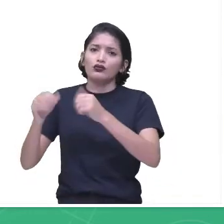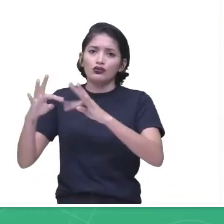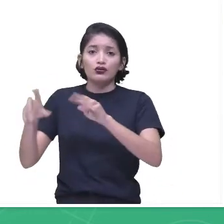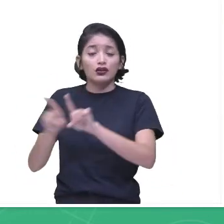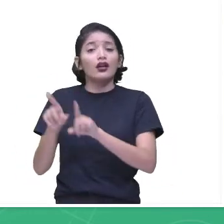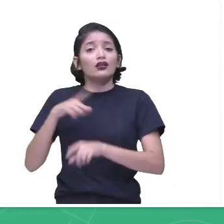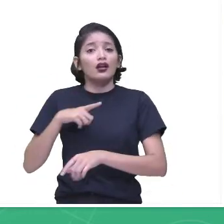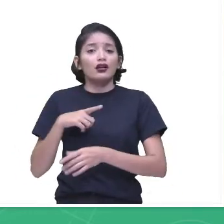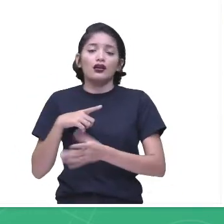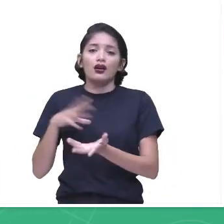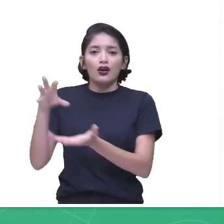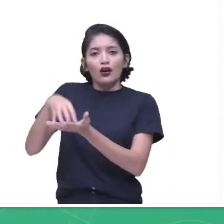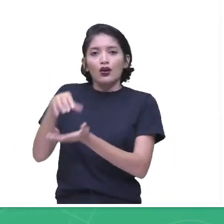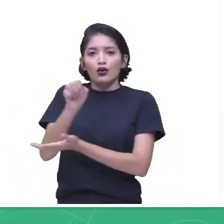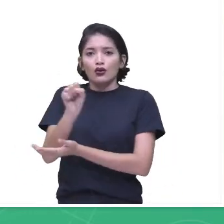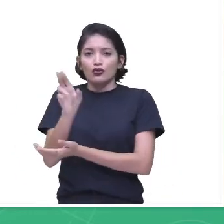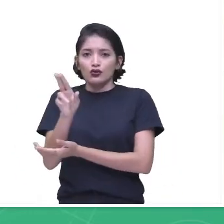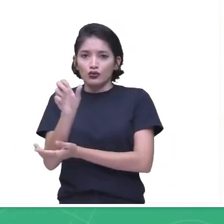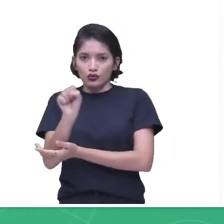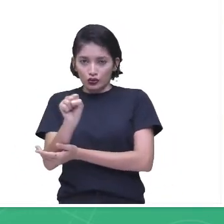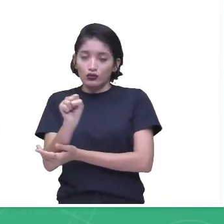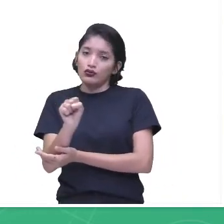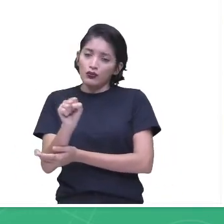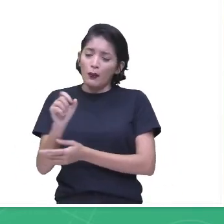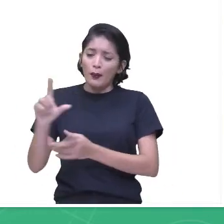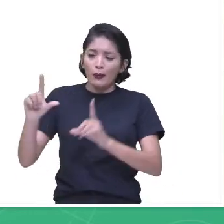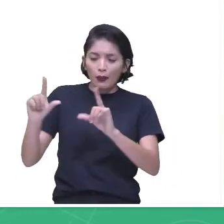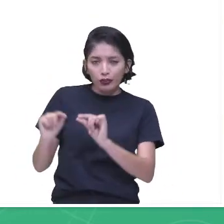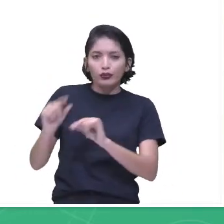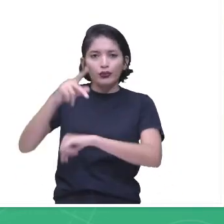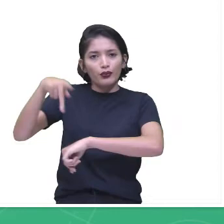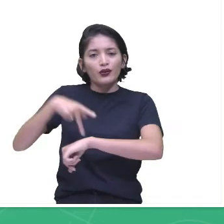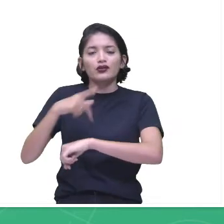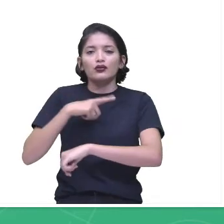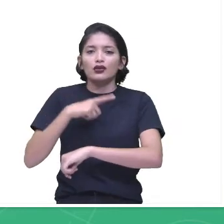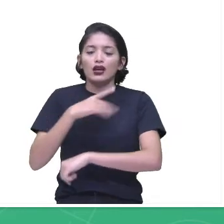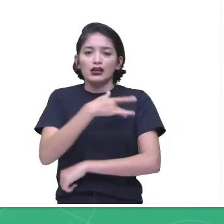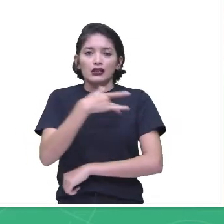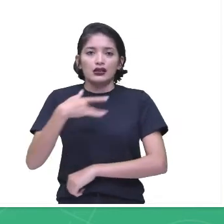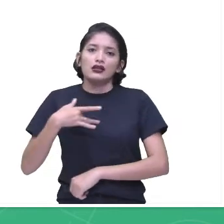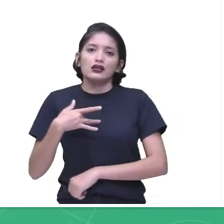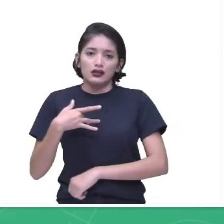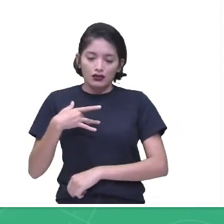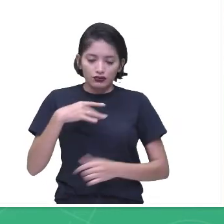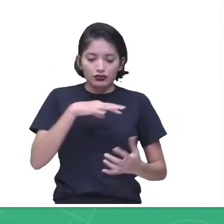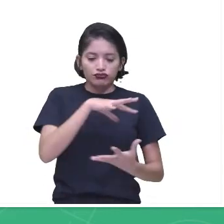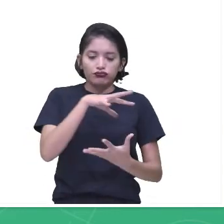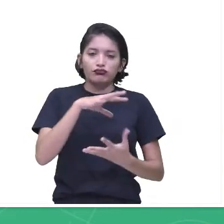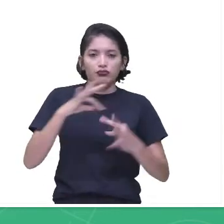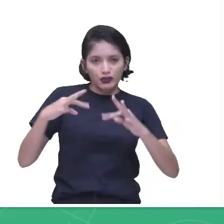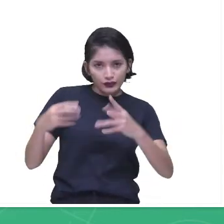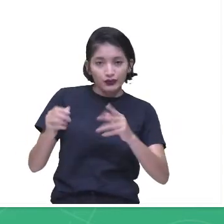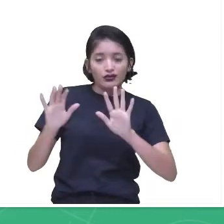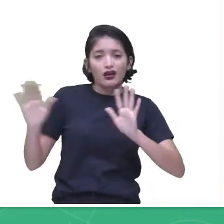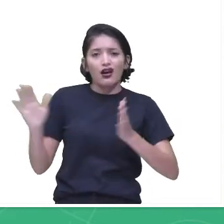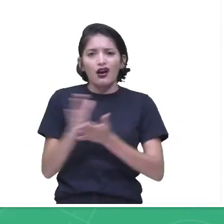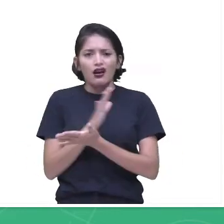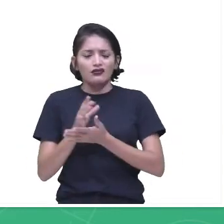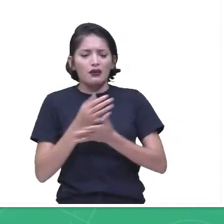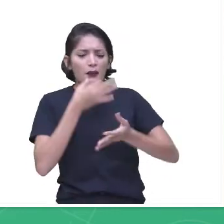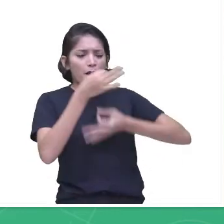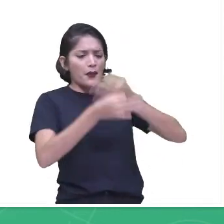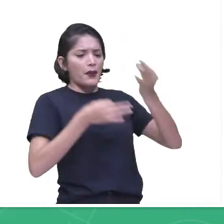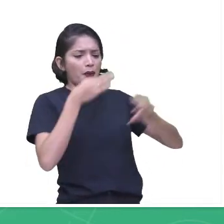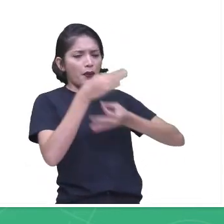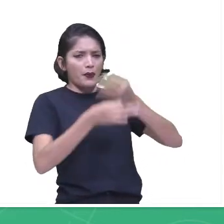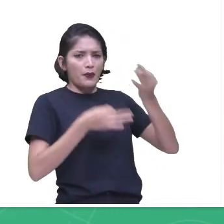O Brasil é um dos poucos países do mundo que tem a saúde universalizada. E muitas vezes a gente critica muito, né,